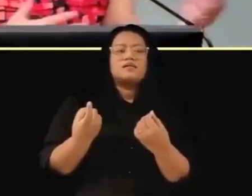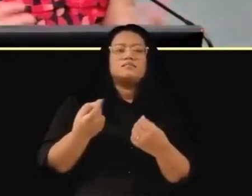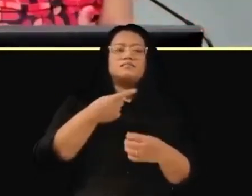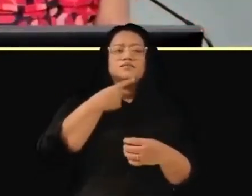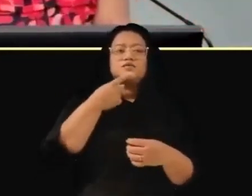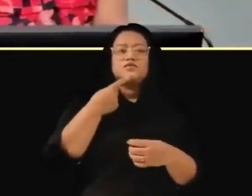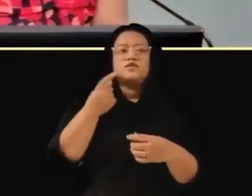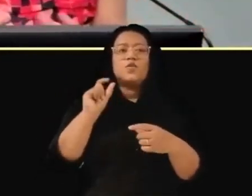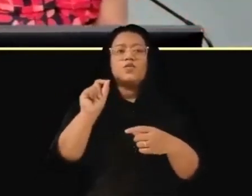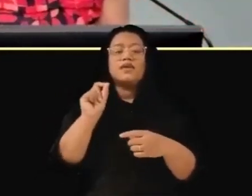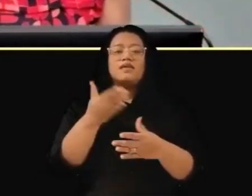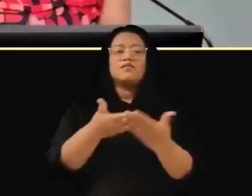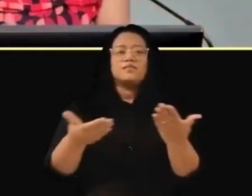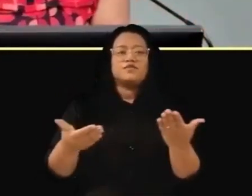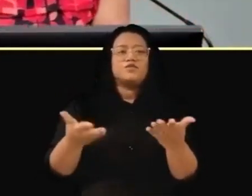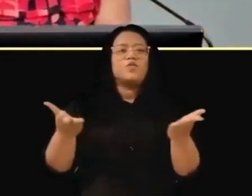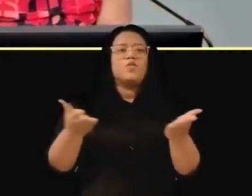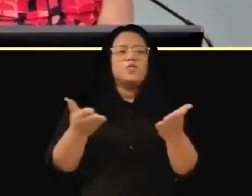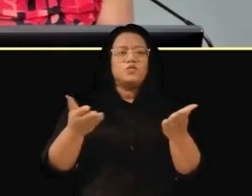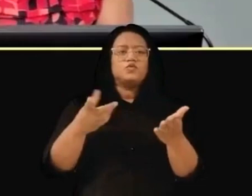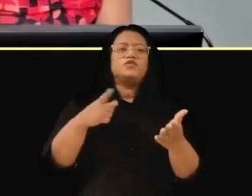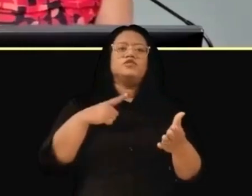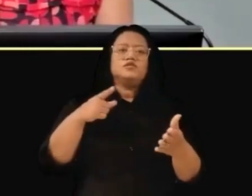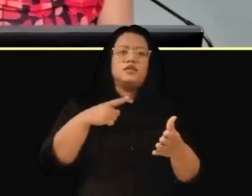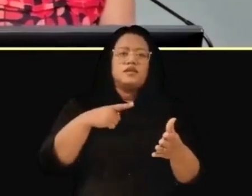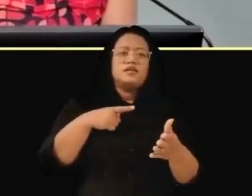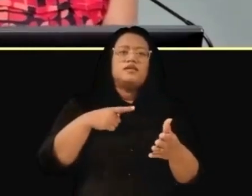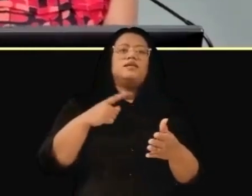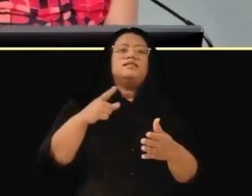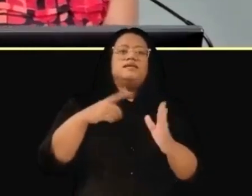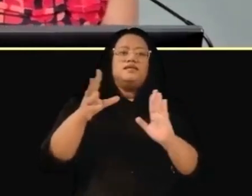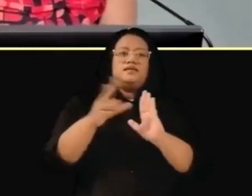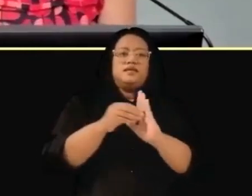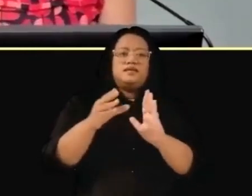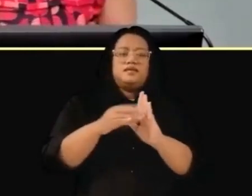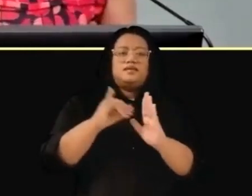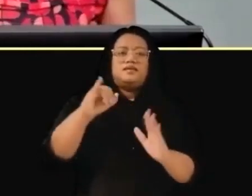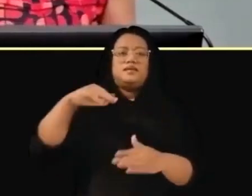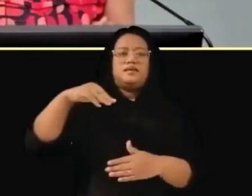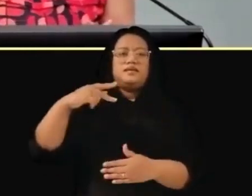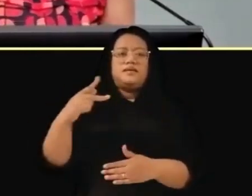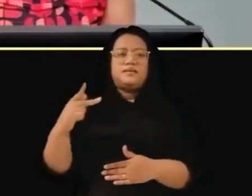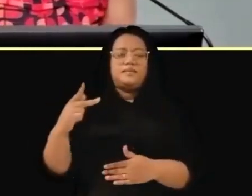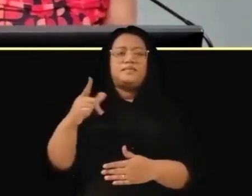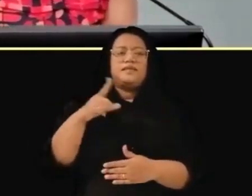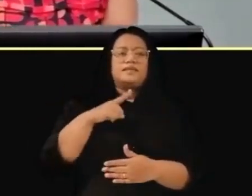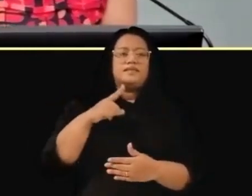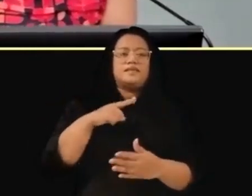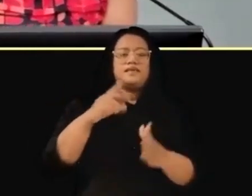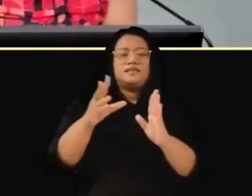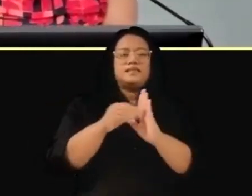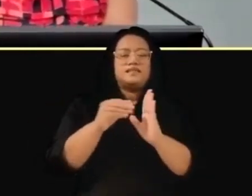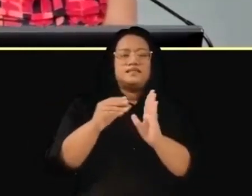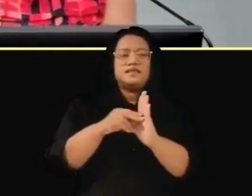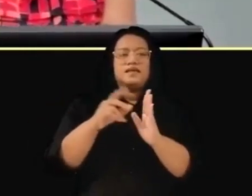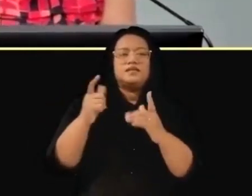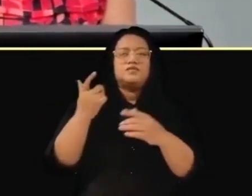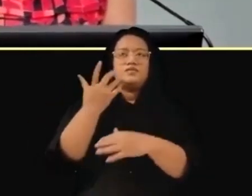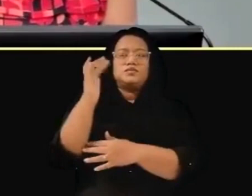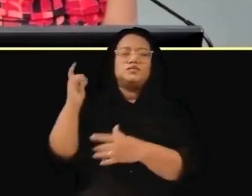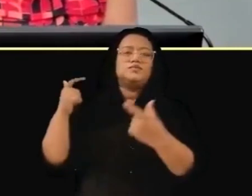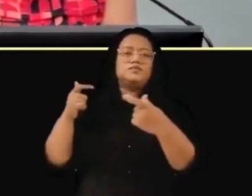que foi perdido. Hoje, nós temos isso. Nós temos os dados do INPE, nós temos dados de desmatamento. Aliás, a